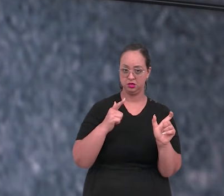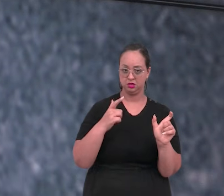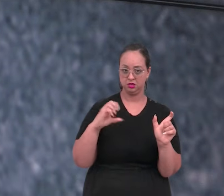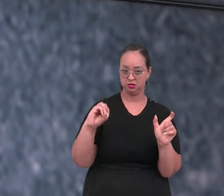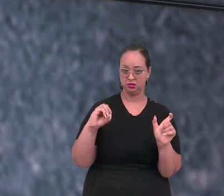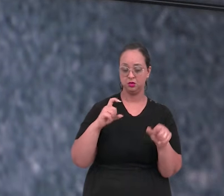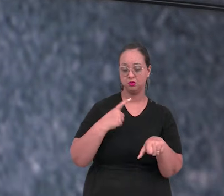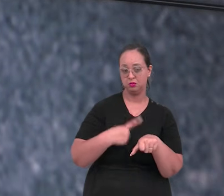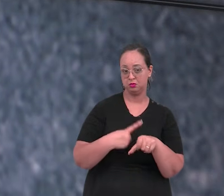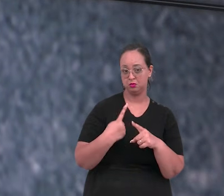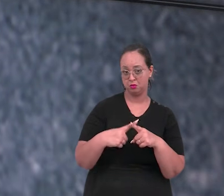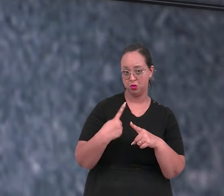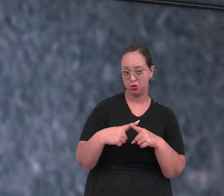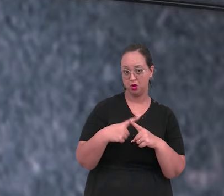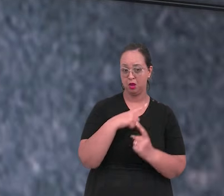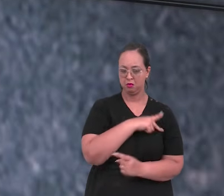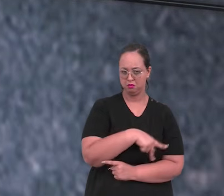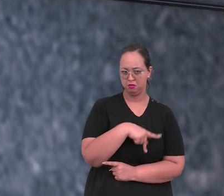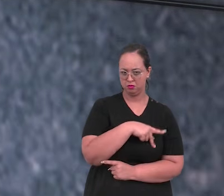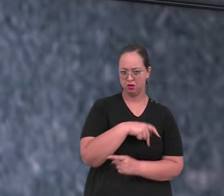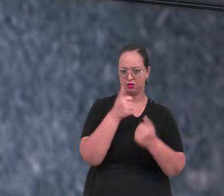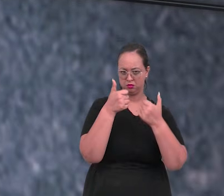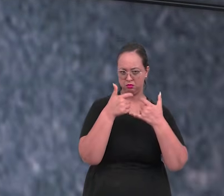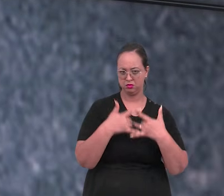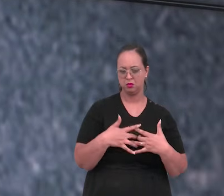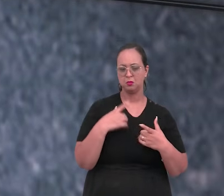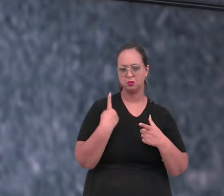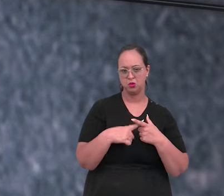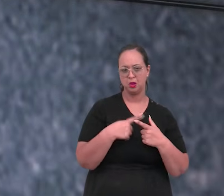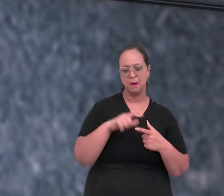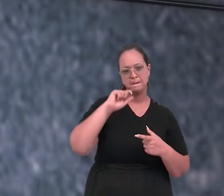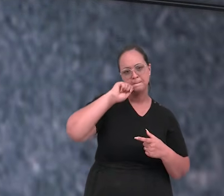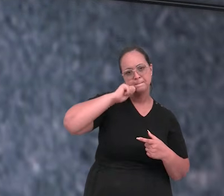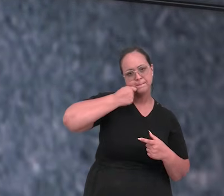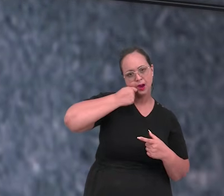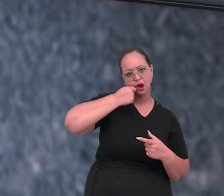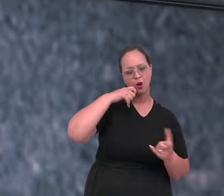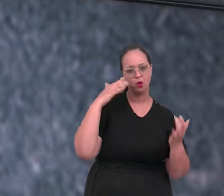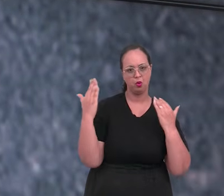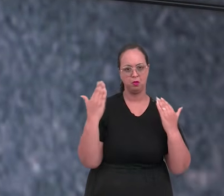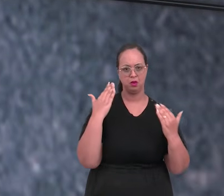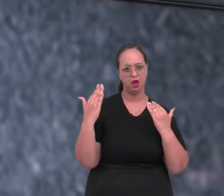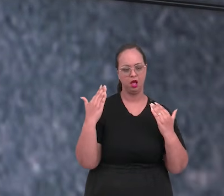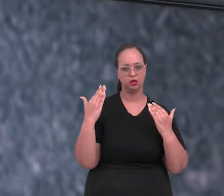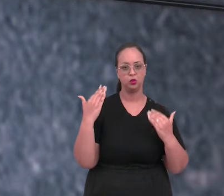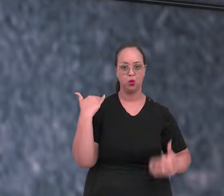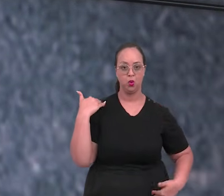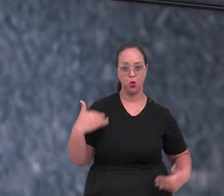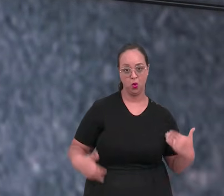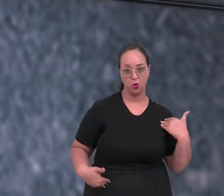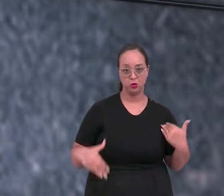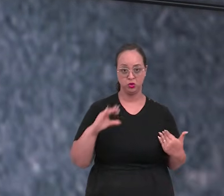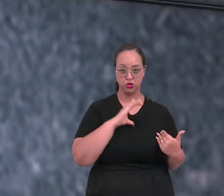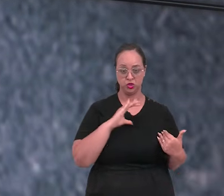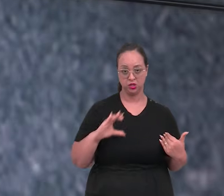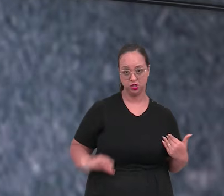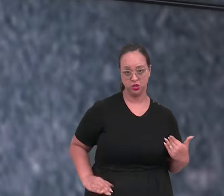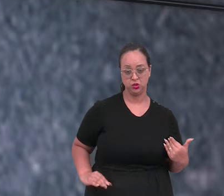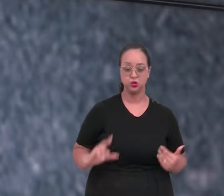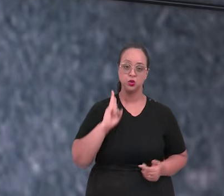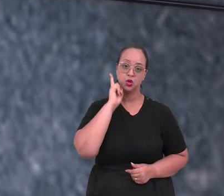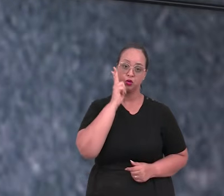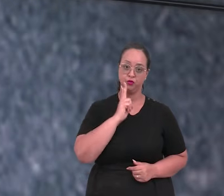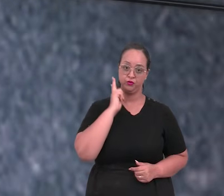da missa, da ceia, o pão se torna o corpo de Cristo e o vinho o sangue de Jesus Cristo.